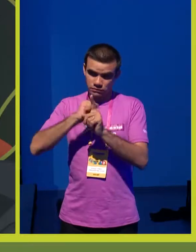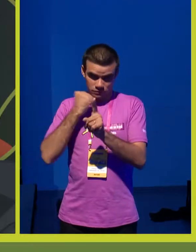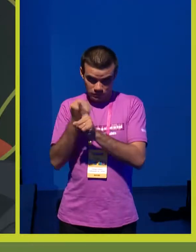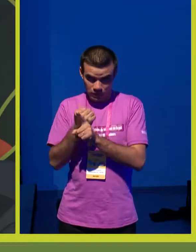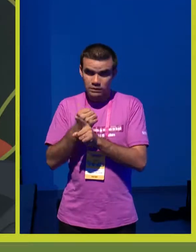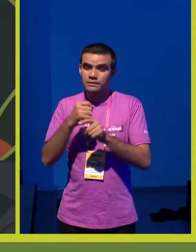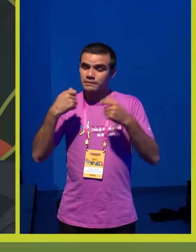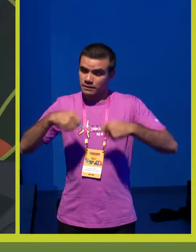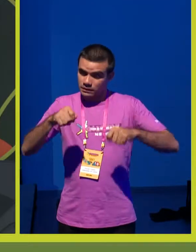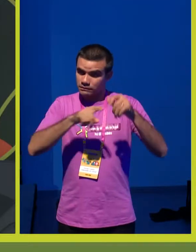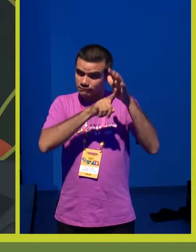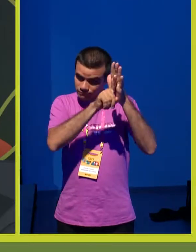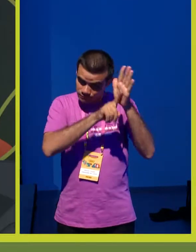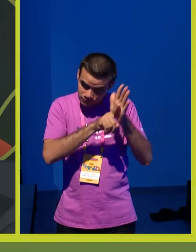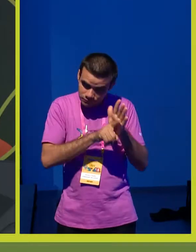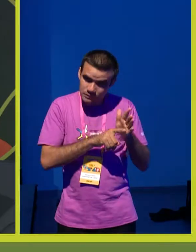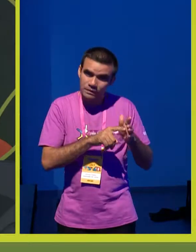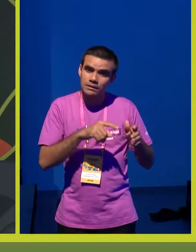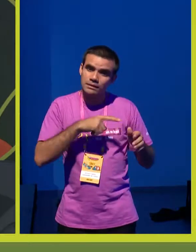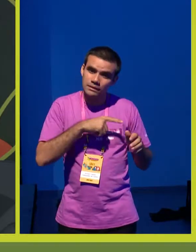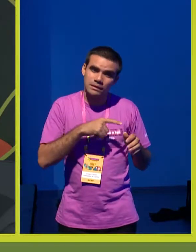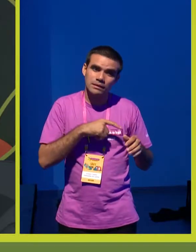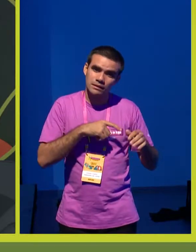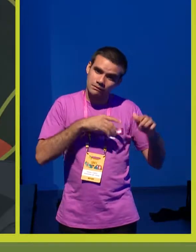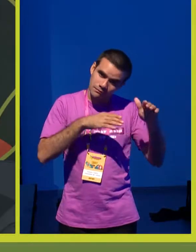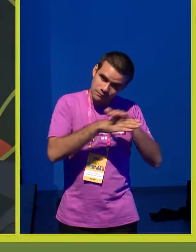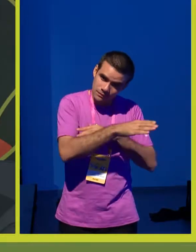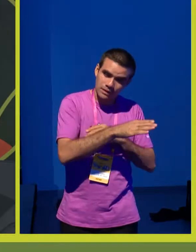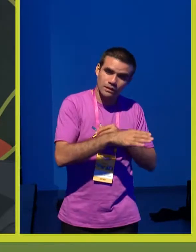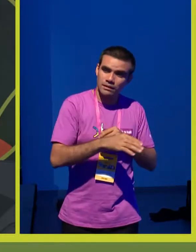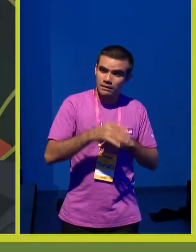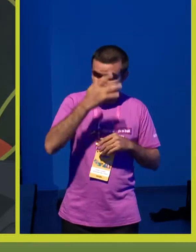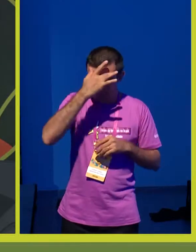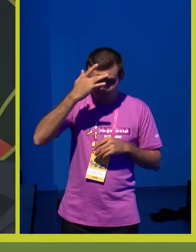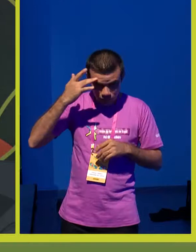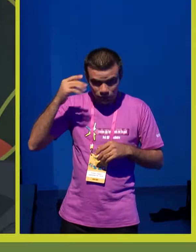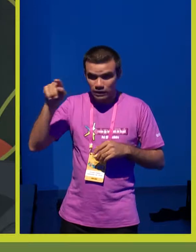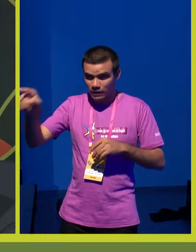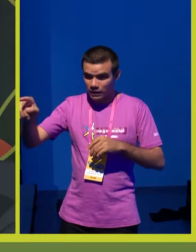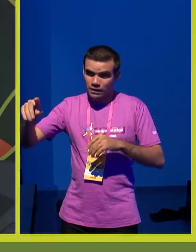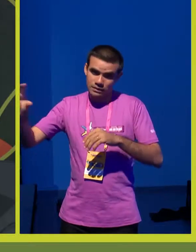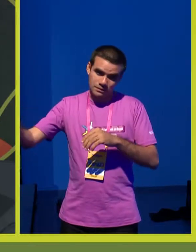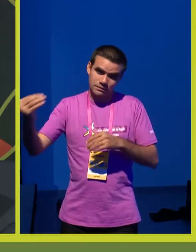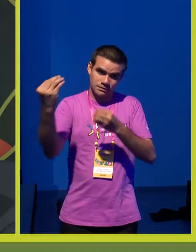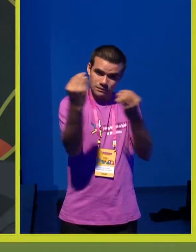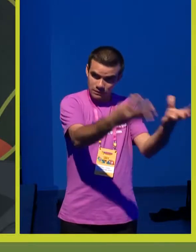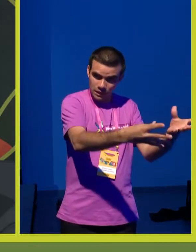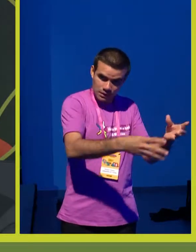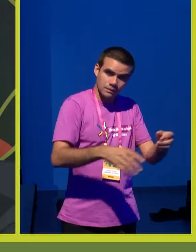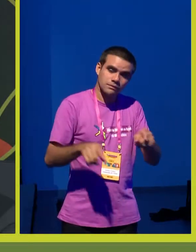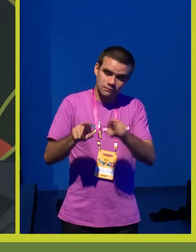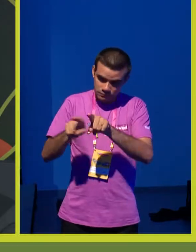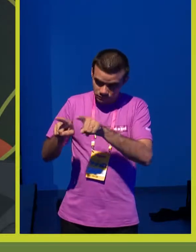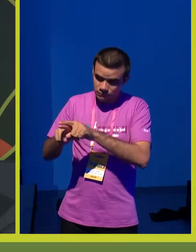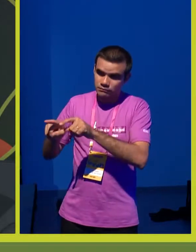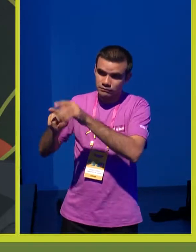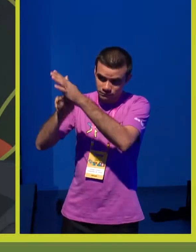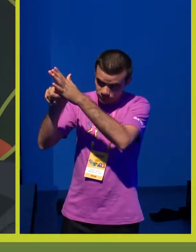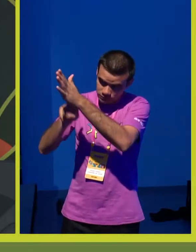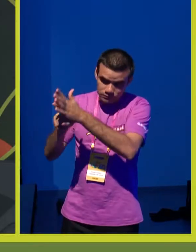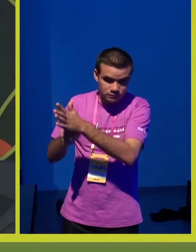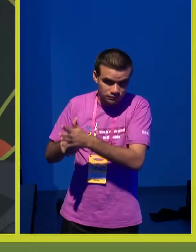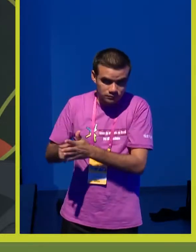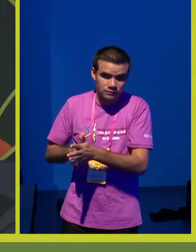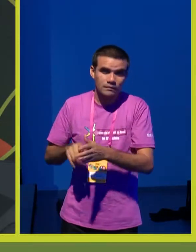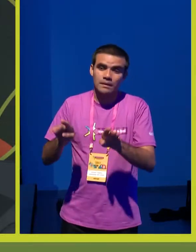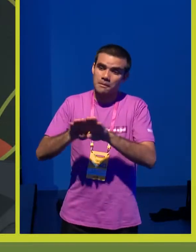só via órgão público mas também ao fornecedor ter uma porta aberta aos serviços públicos para